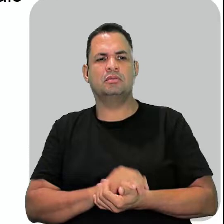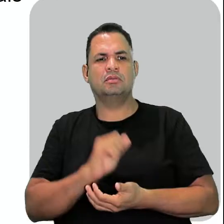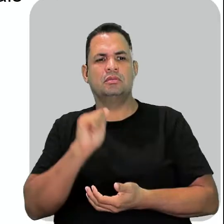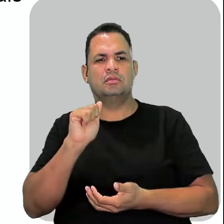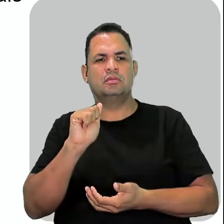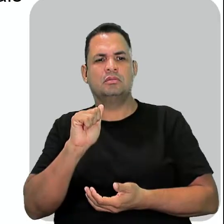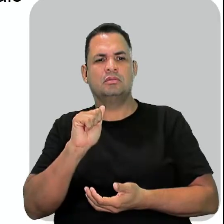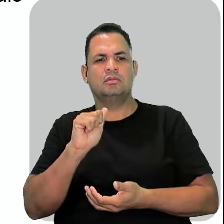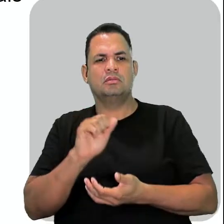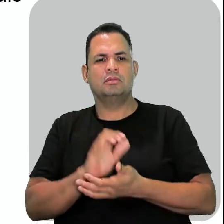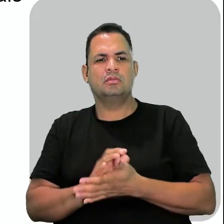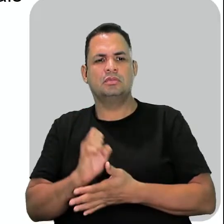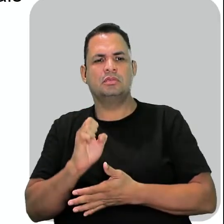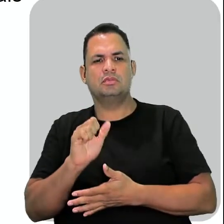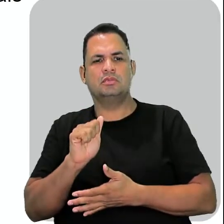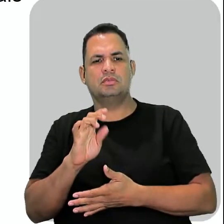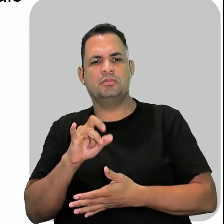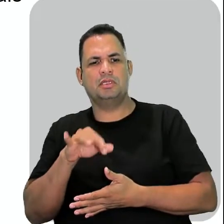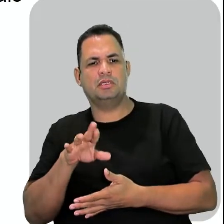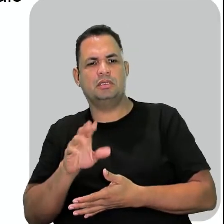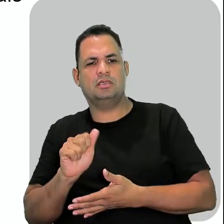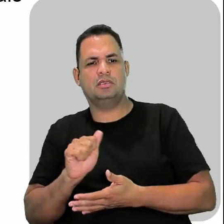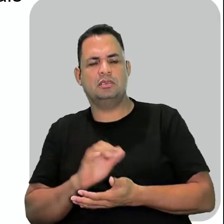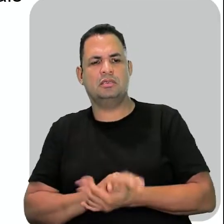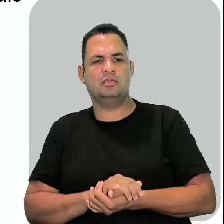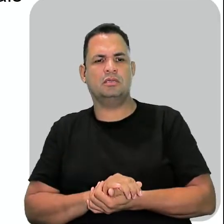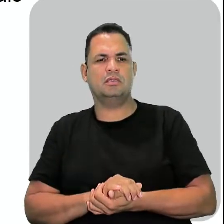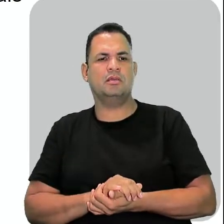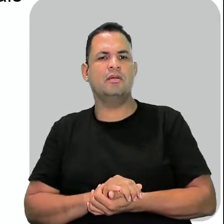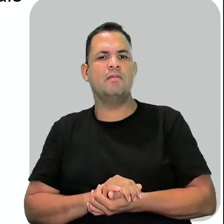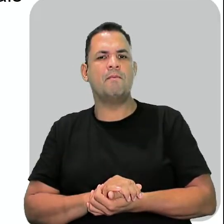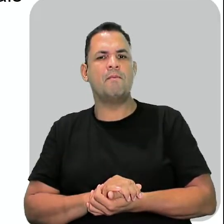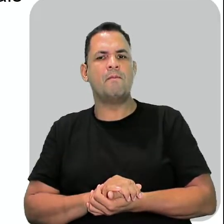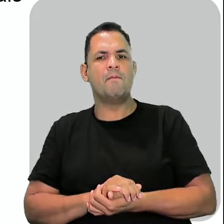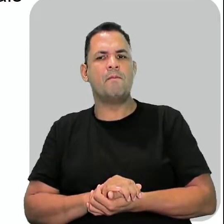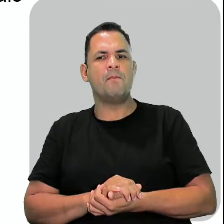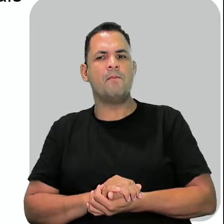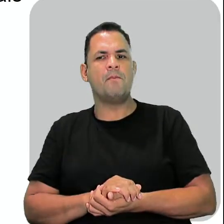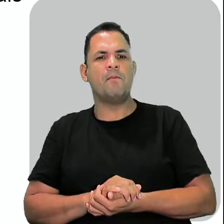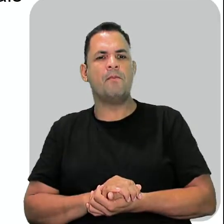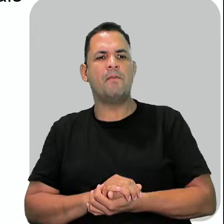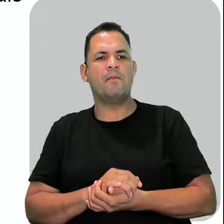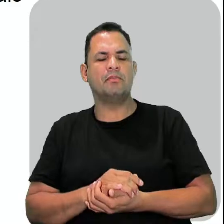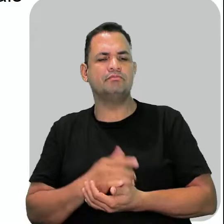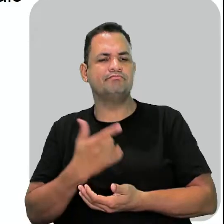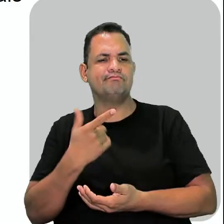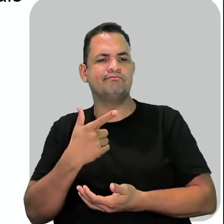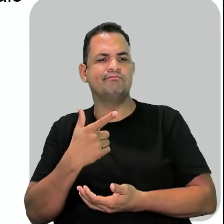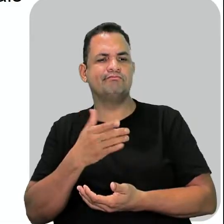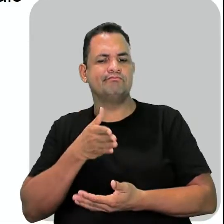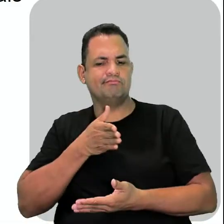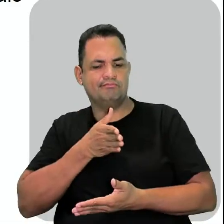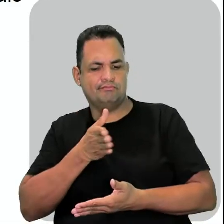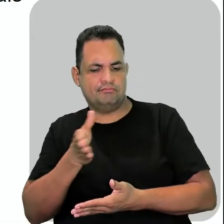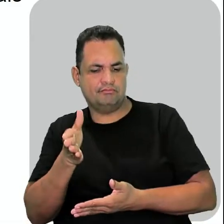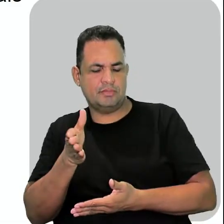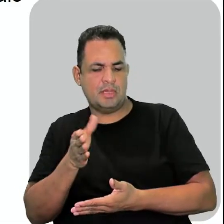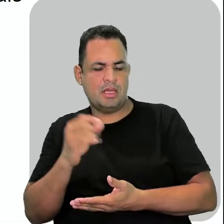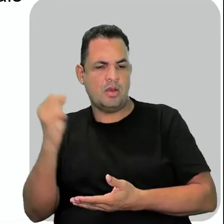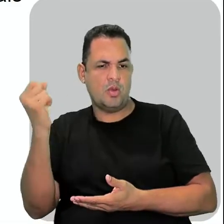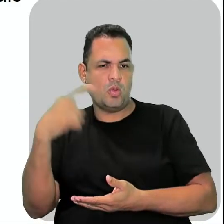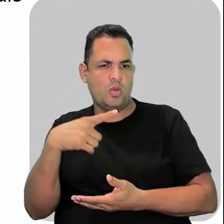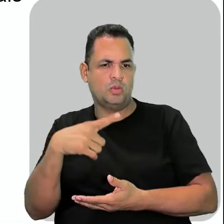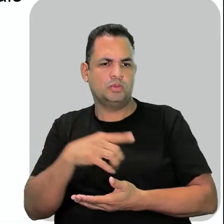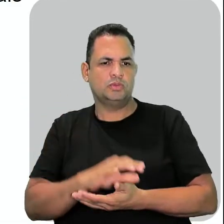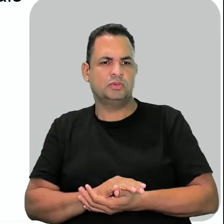A. Simetria? Não. Se ela for simétrica, ela não tem como desviar a luz polarizada.